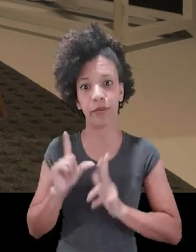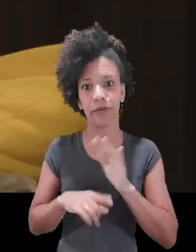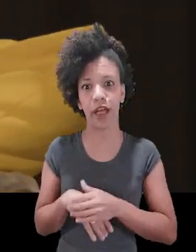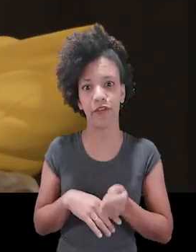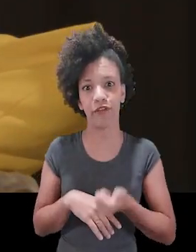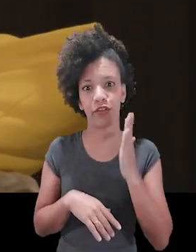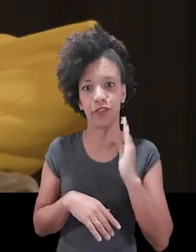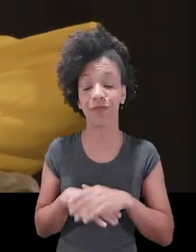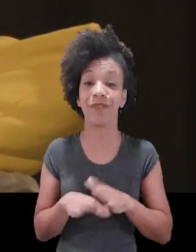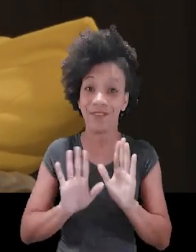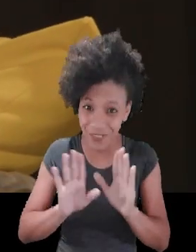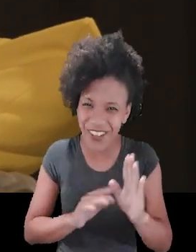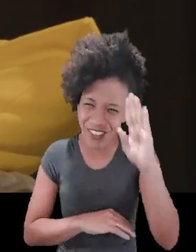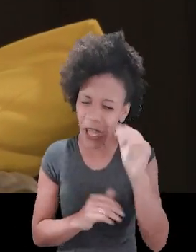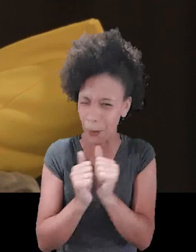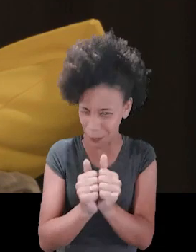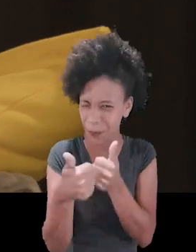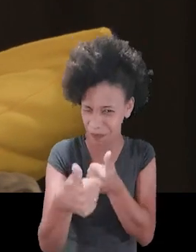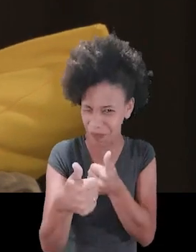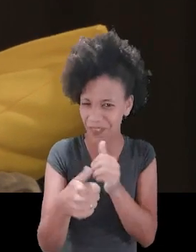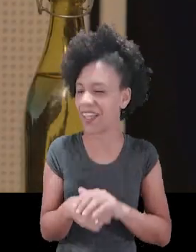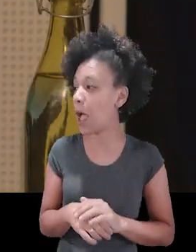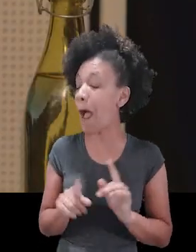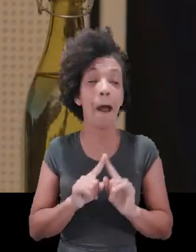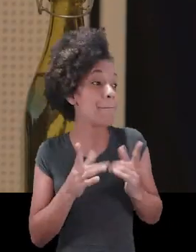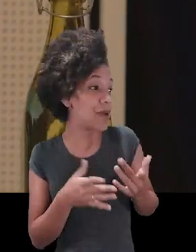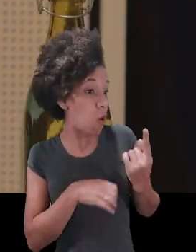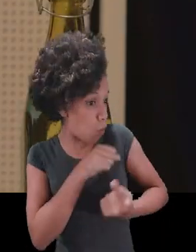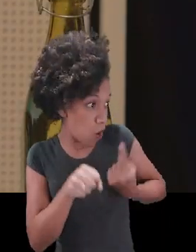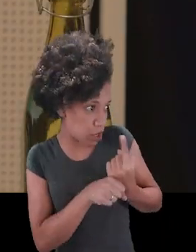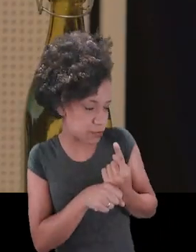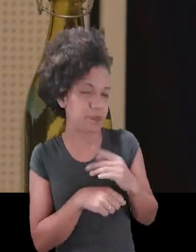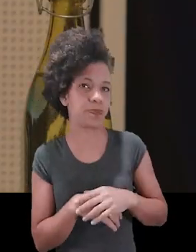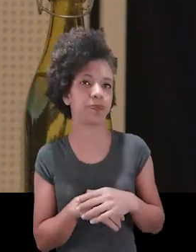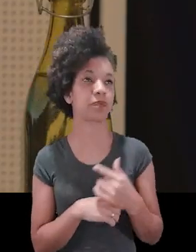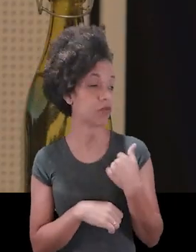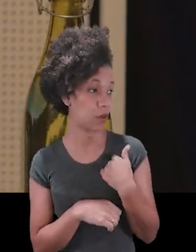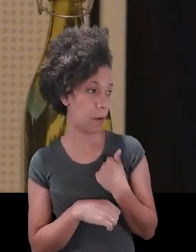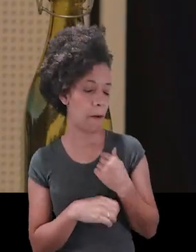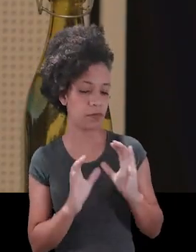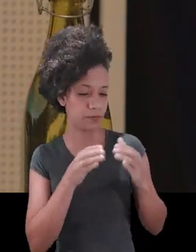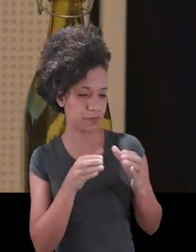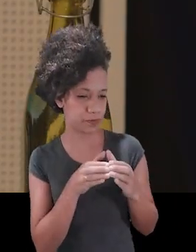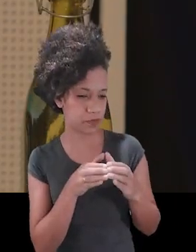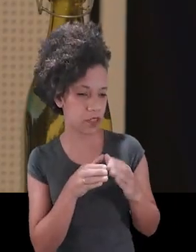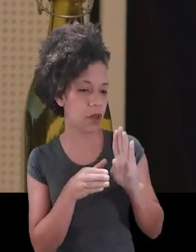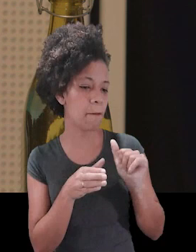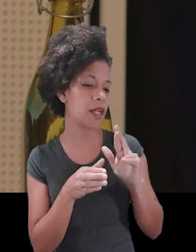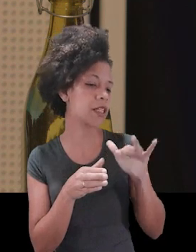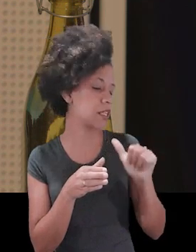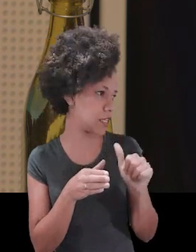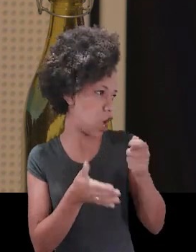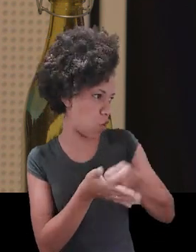um corte aí fodão Fala galera do exército estamos 10 por isso que eu fiz isso que eu fiz um ano eu fazer eu era do batalhão não era